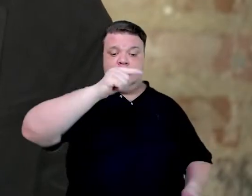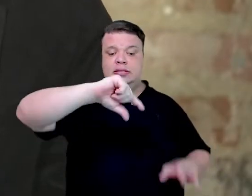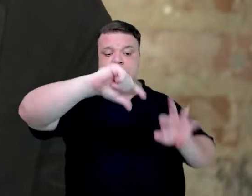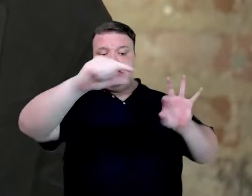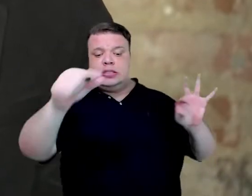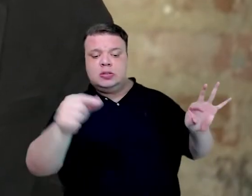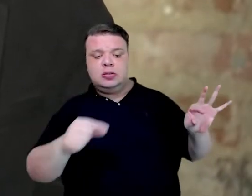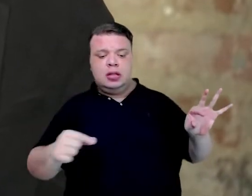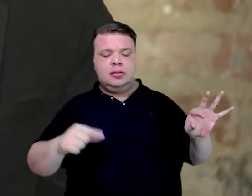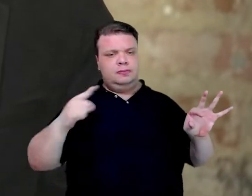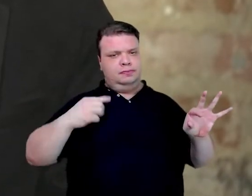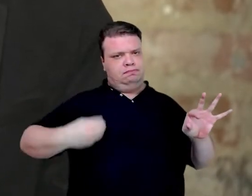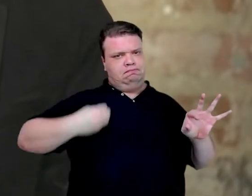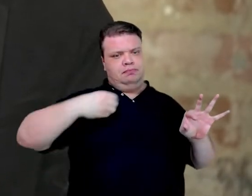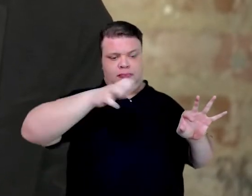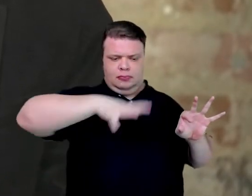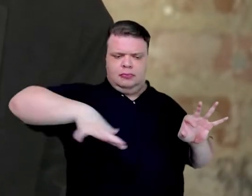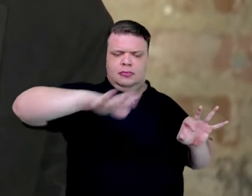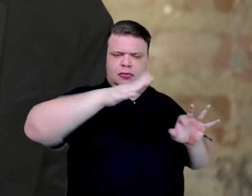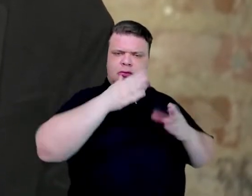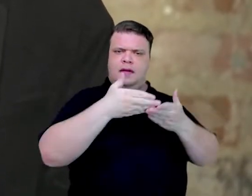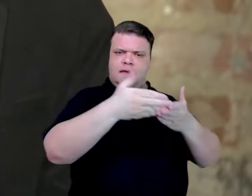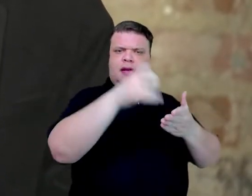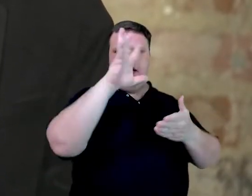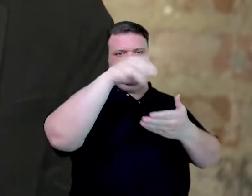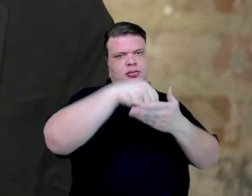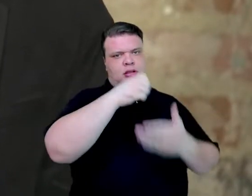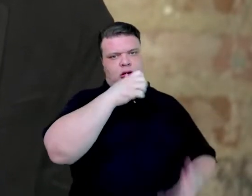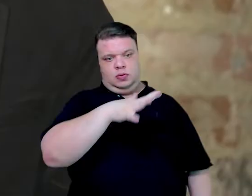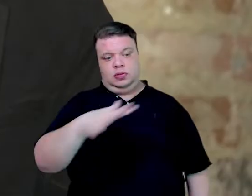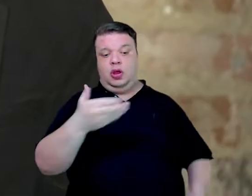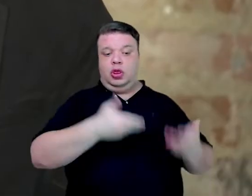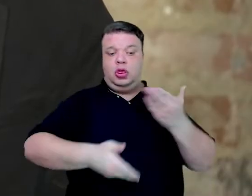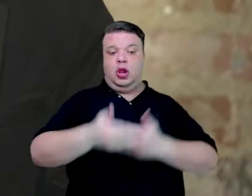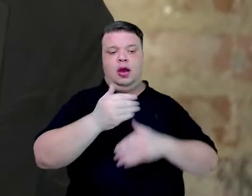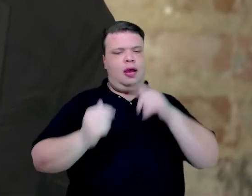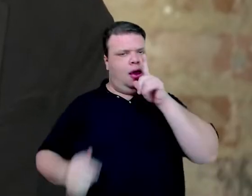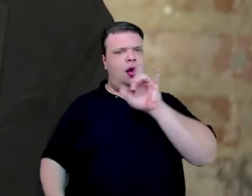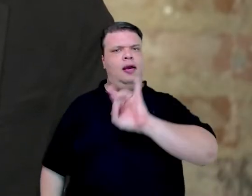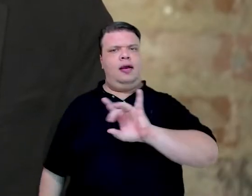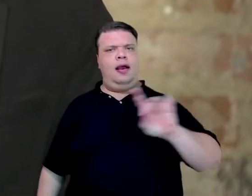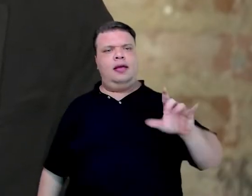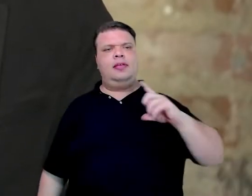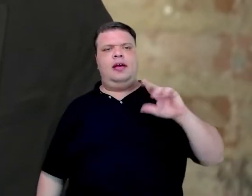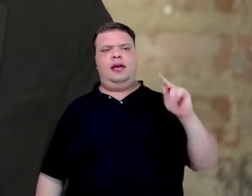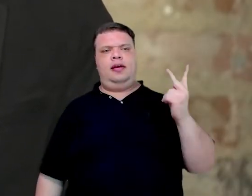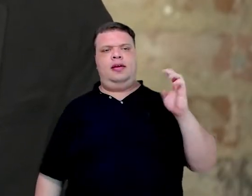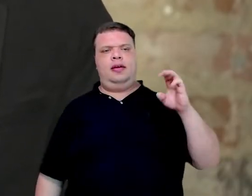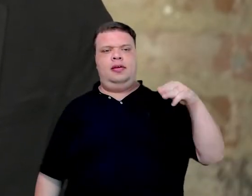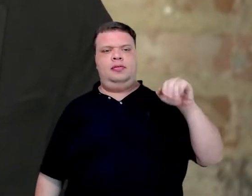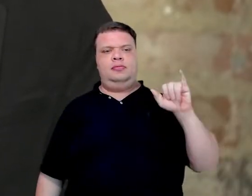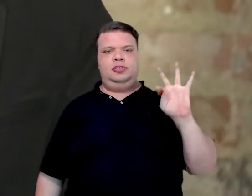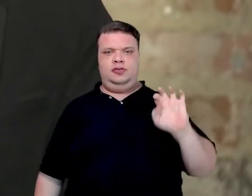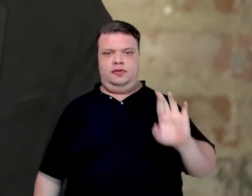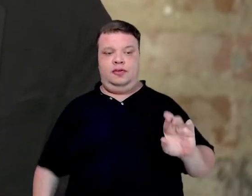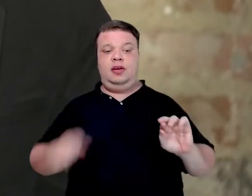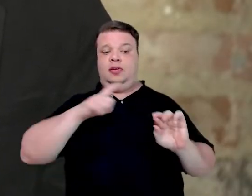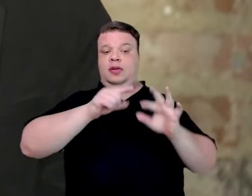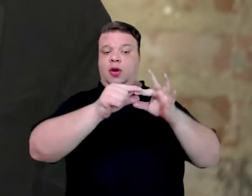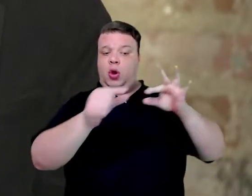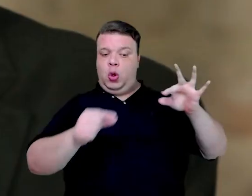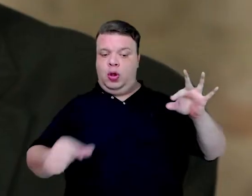nosso planeta. Essa circulação viaja através dos oceanos, promovendo trocas de água entre todos